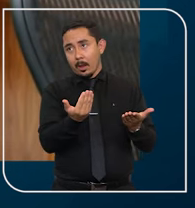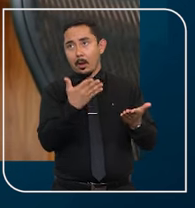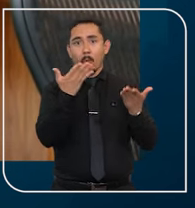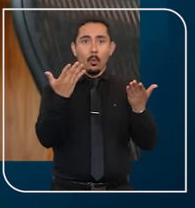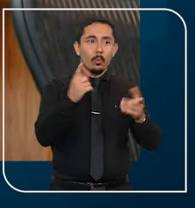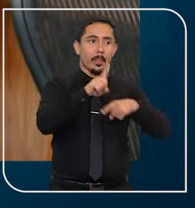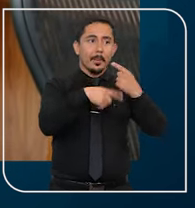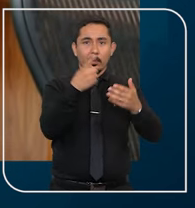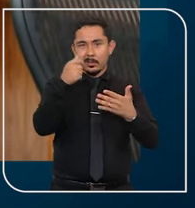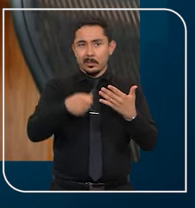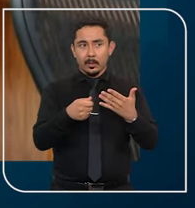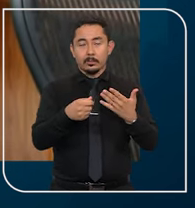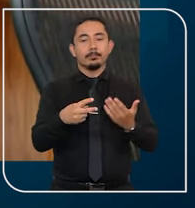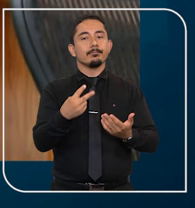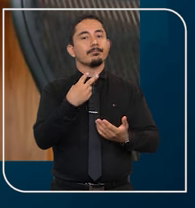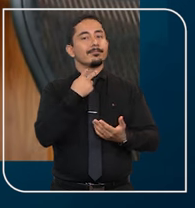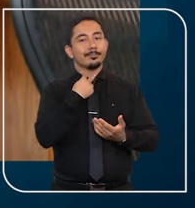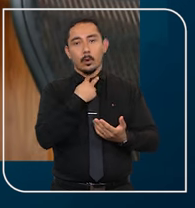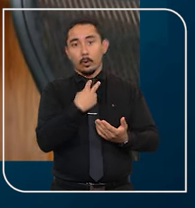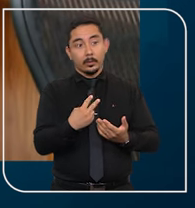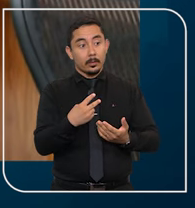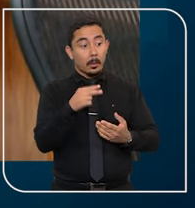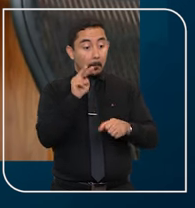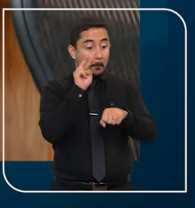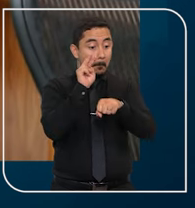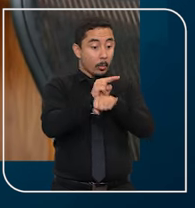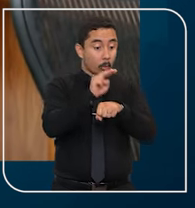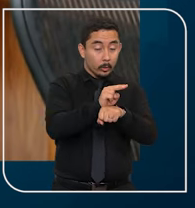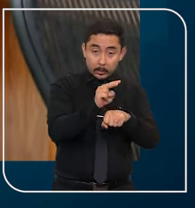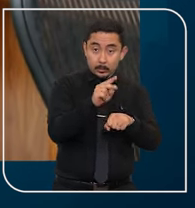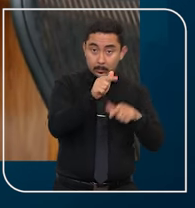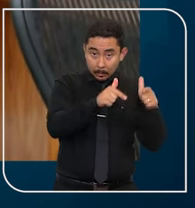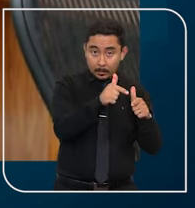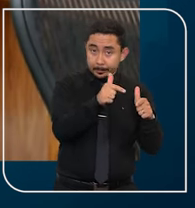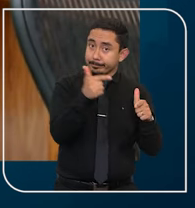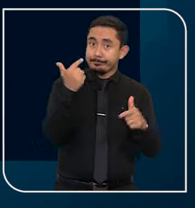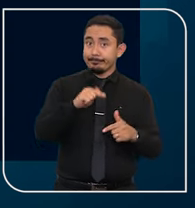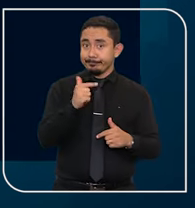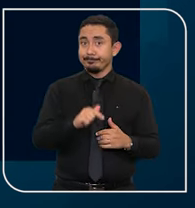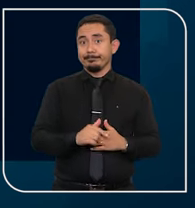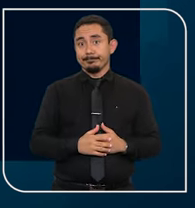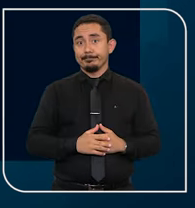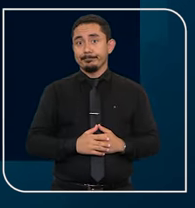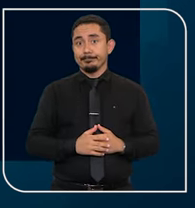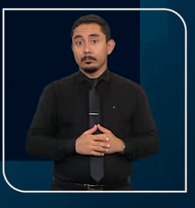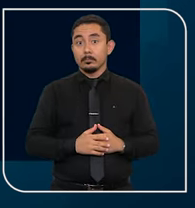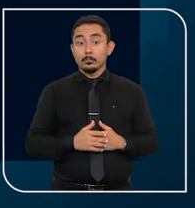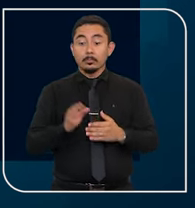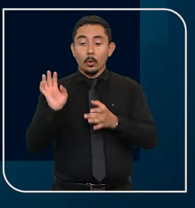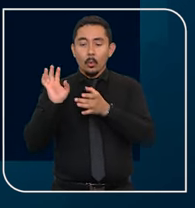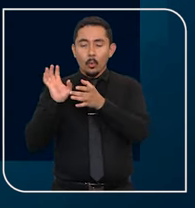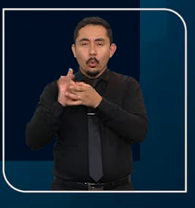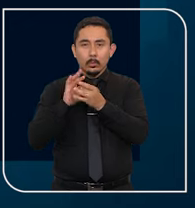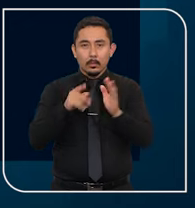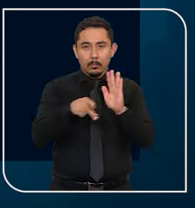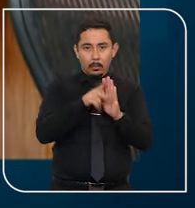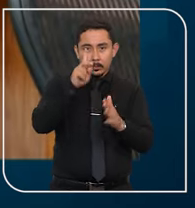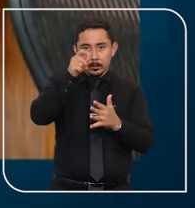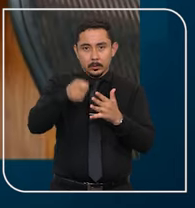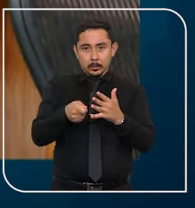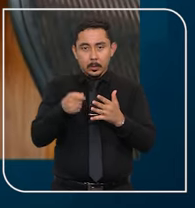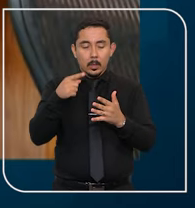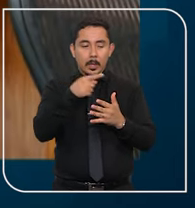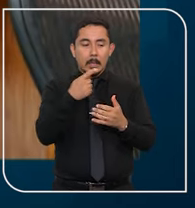ou sucumbenciais comprometeria a função efetiva do fundo ao contextualizar a decisão